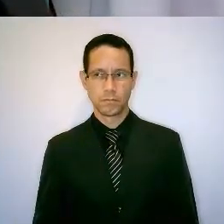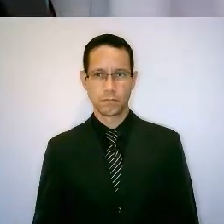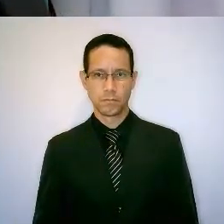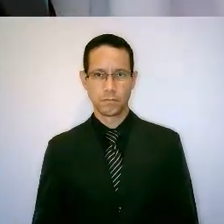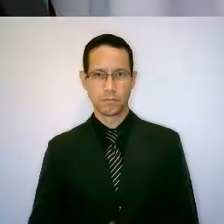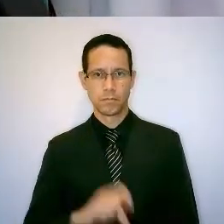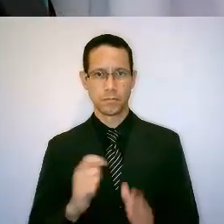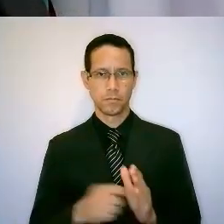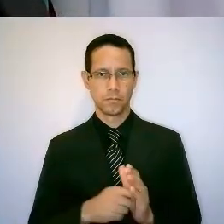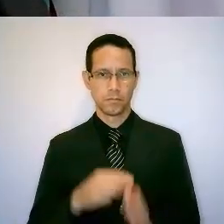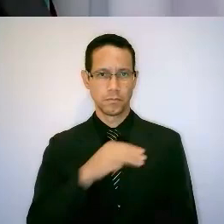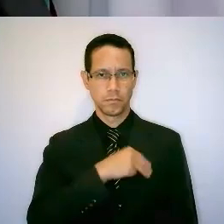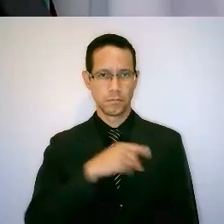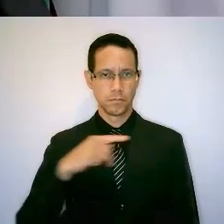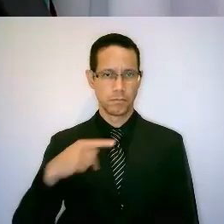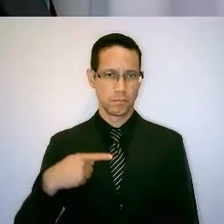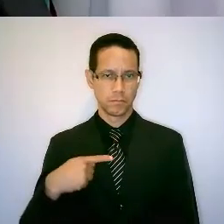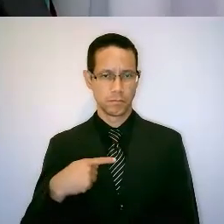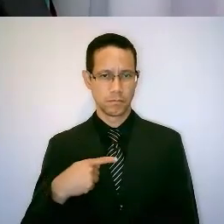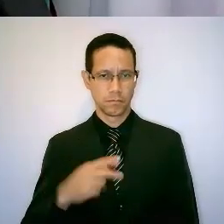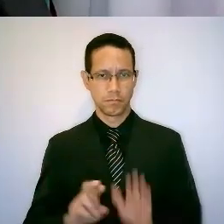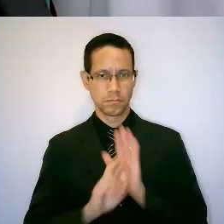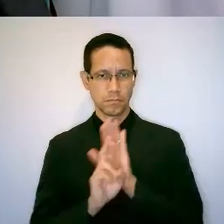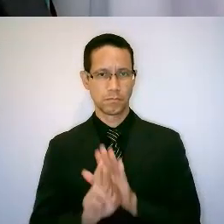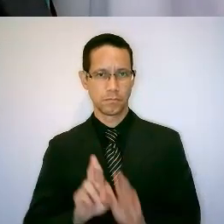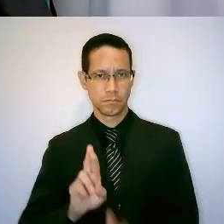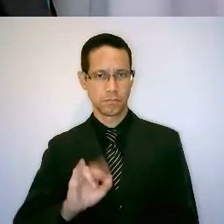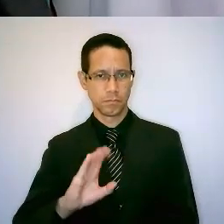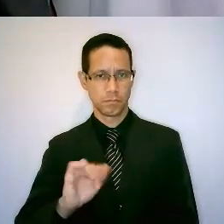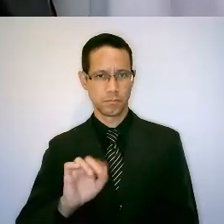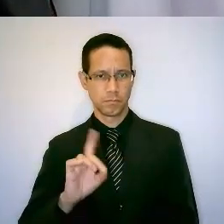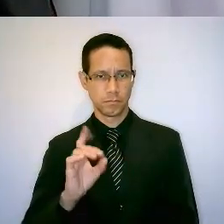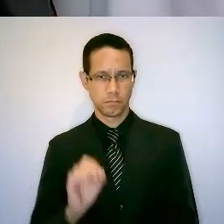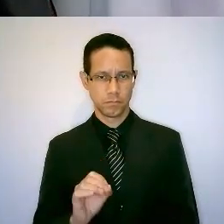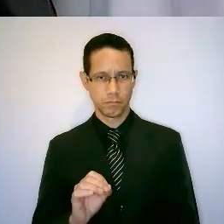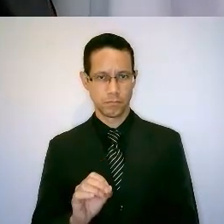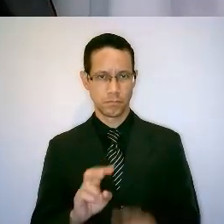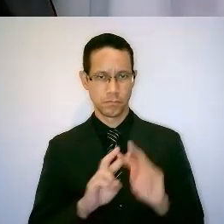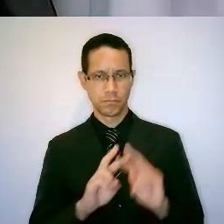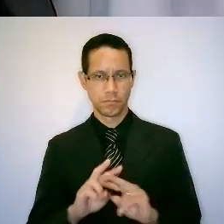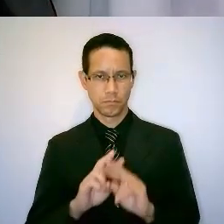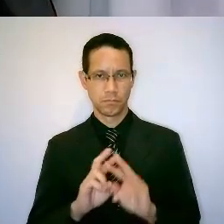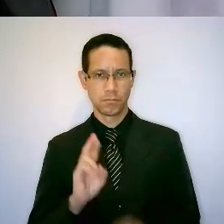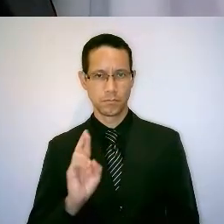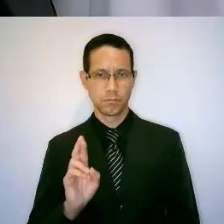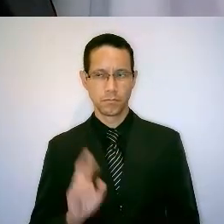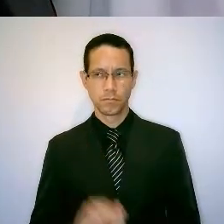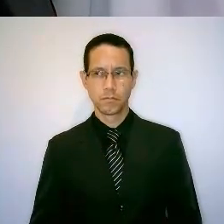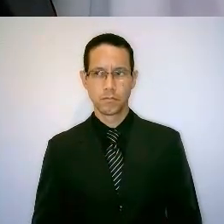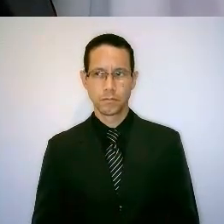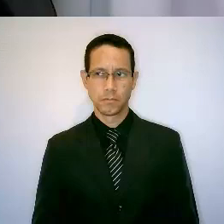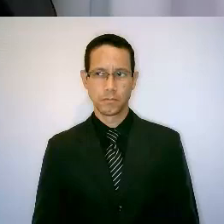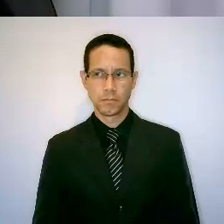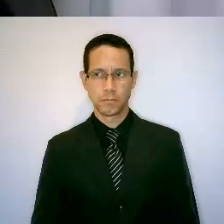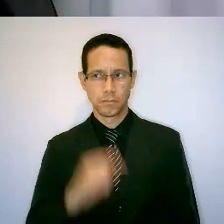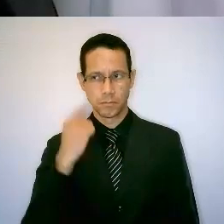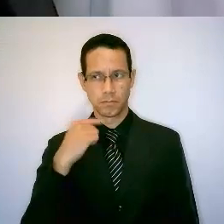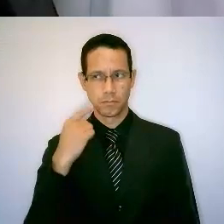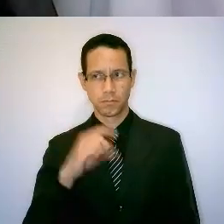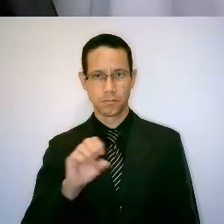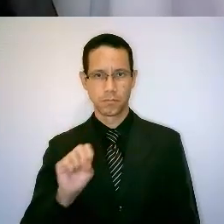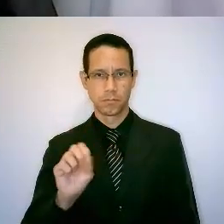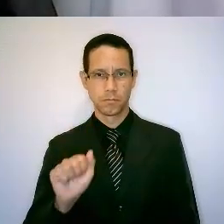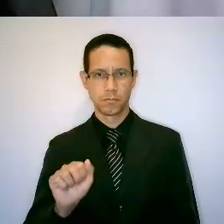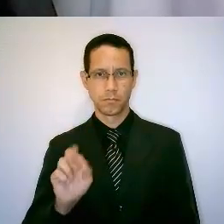Ministério Público relatou Doutor Ricardo Tinoco revisou nesse caso de lá do sobrinho julgamento